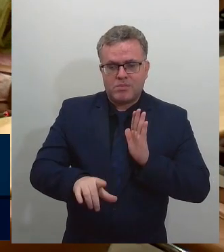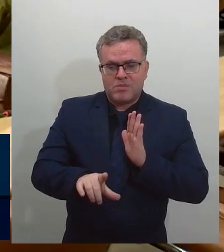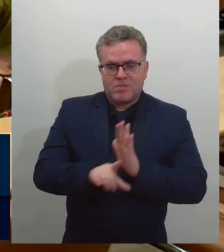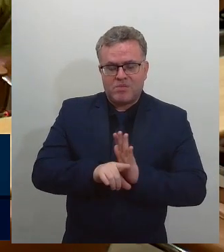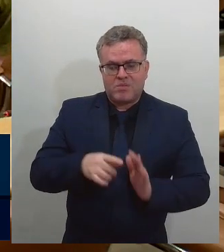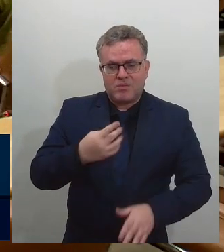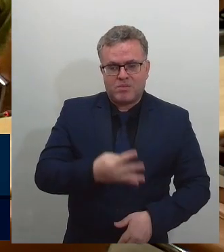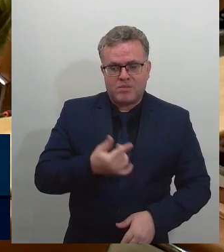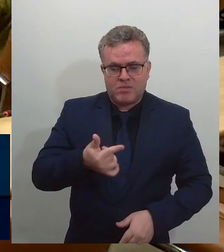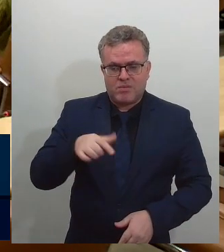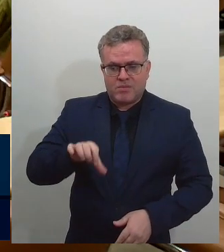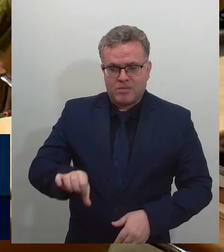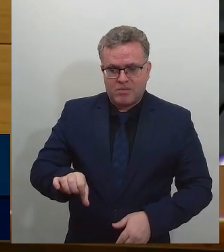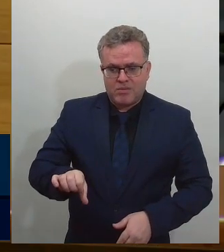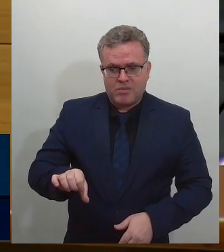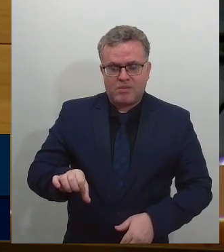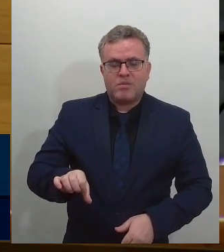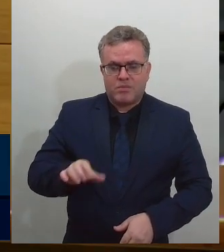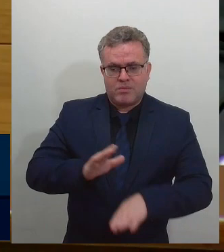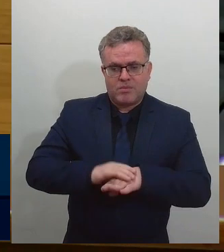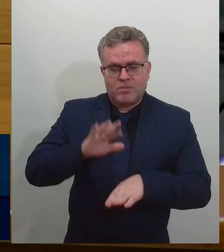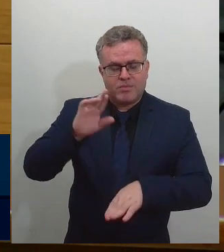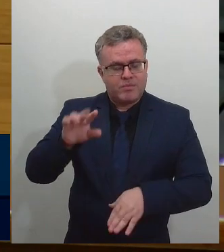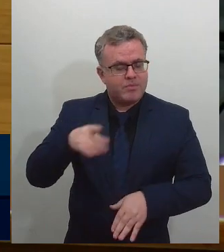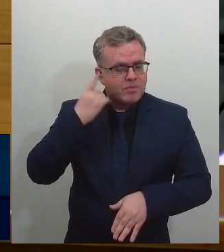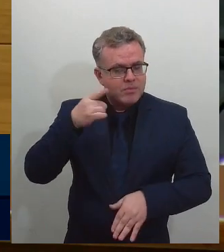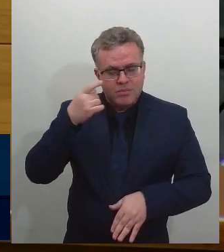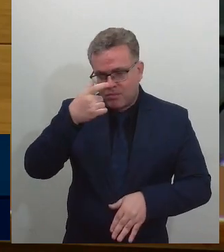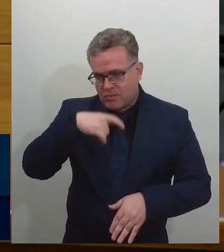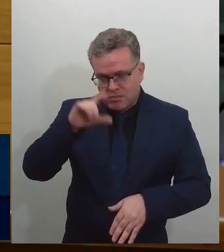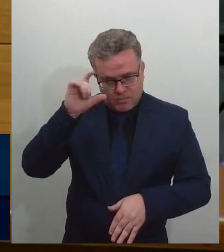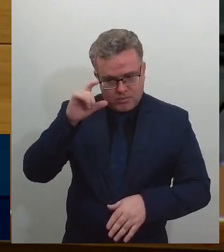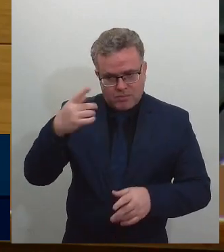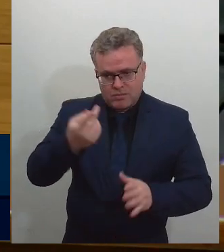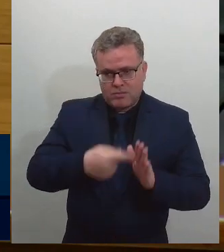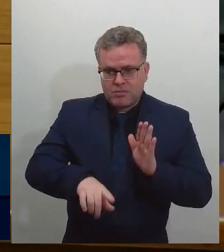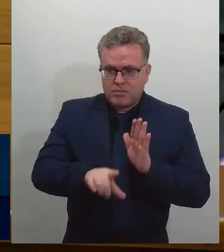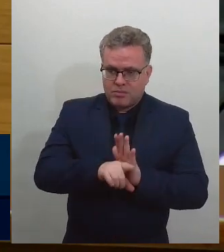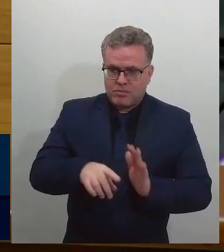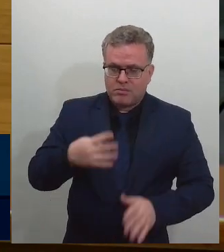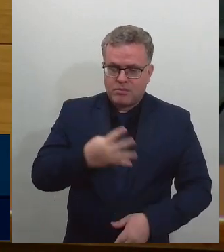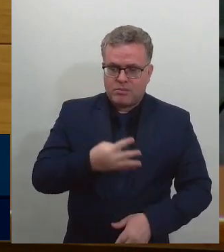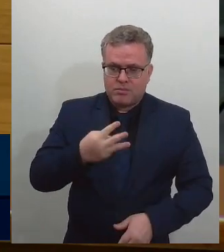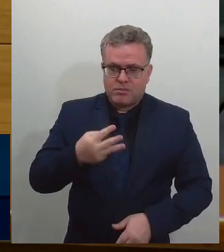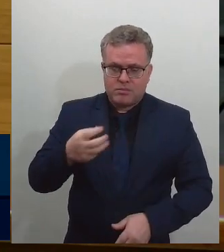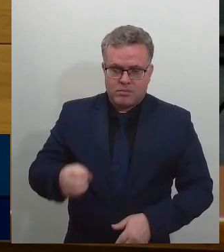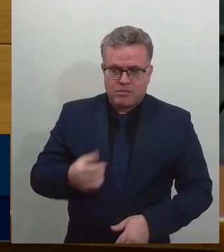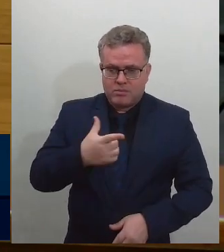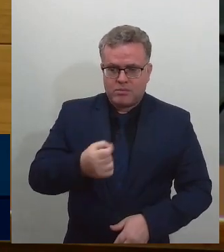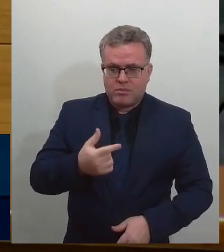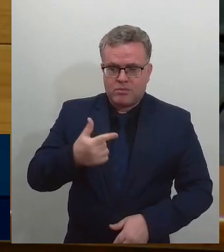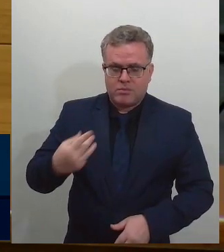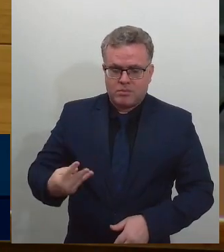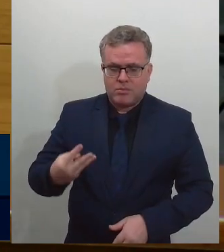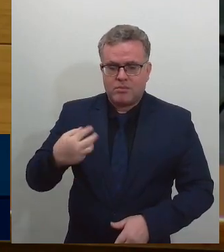429/2023, autoria deputado Jorge Passos. Projeto de lei 430/2023, autoria doutor Samuel. Projeto de